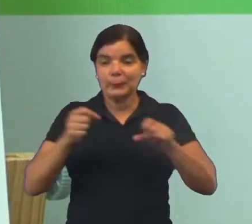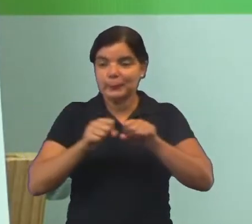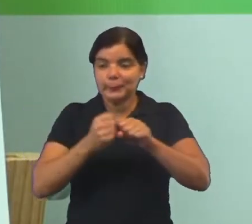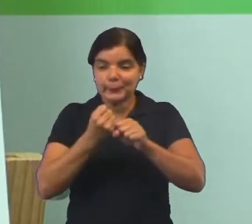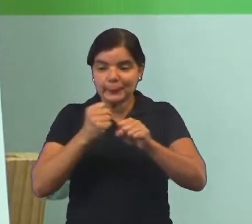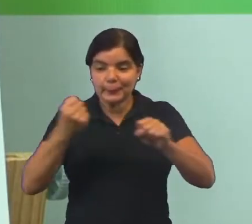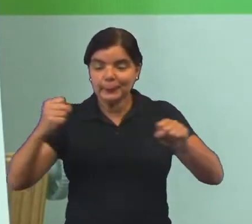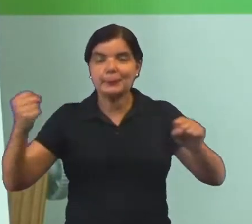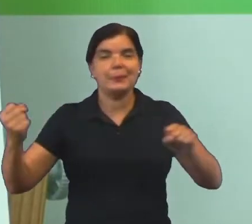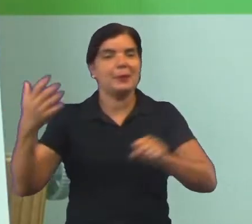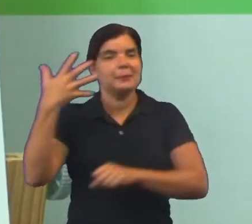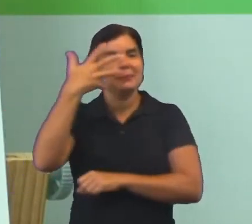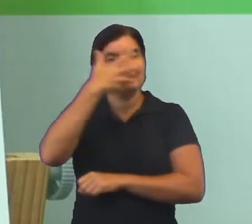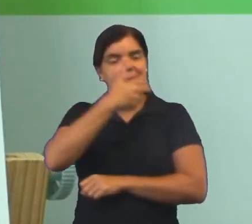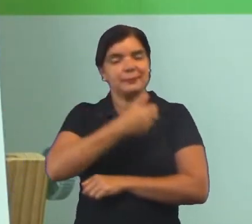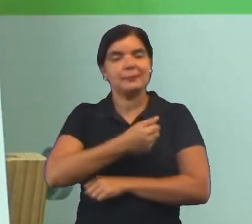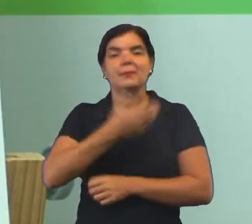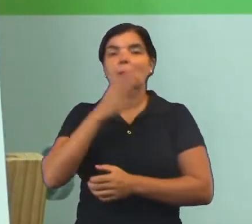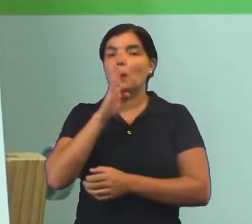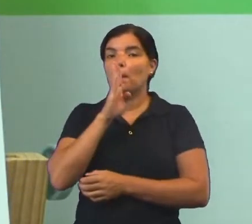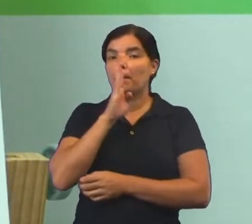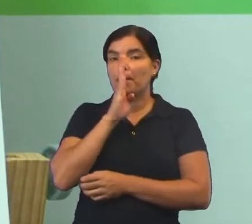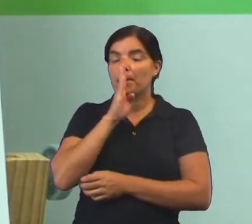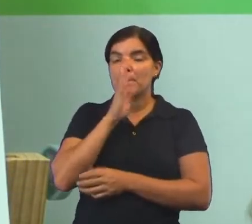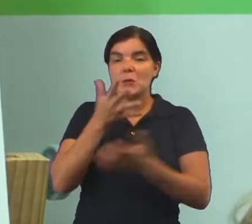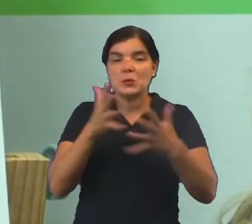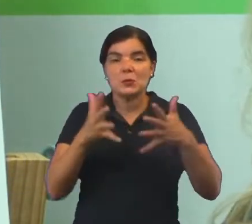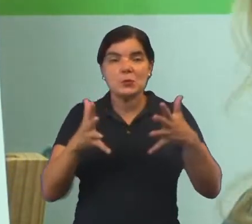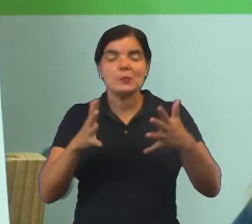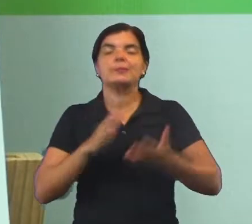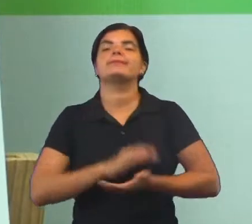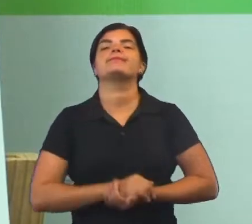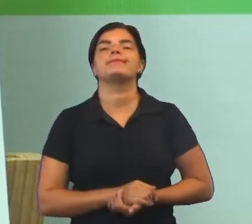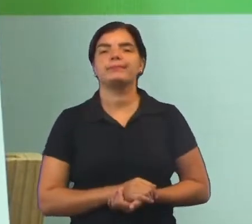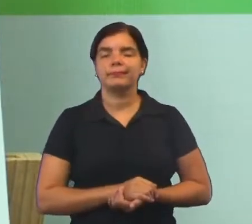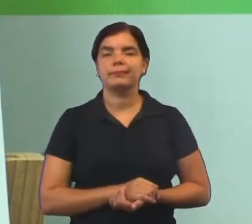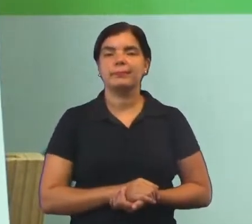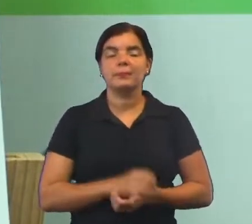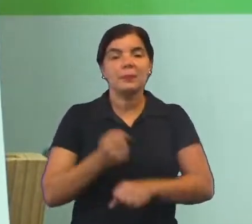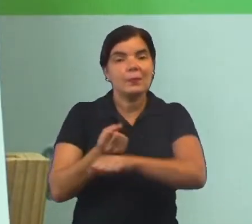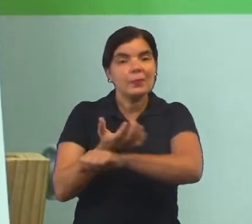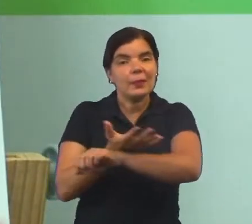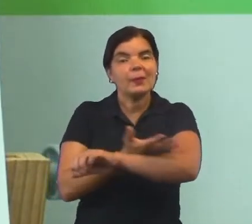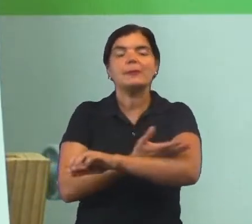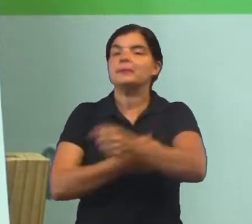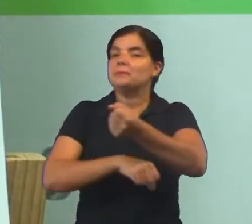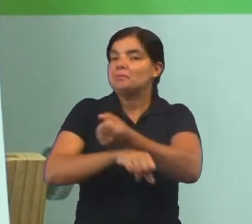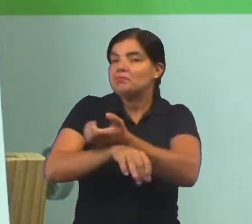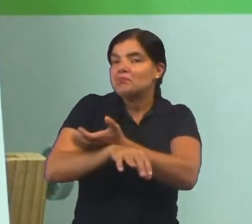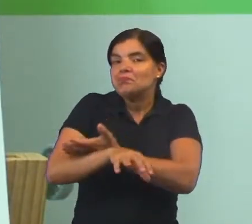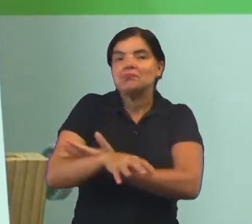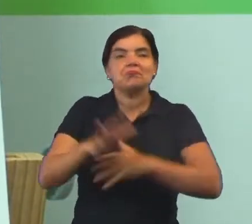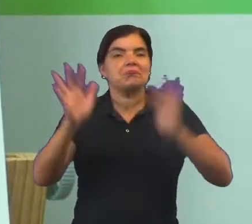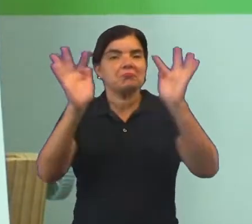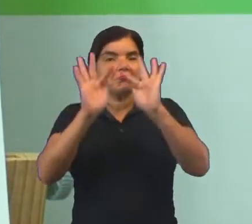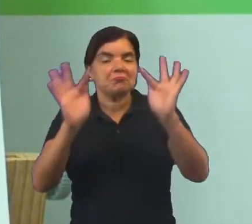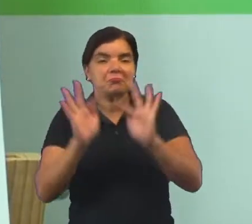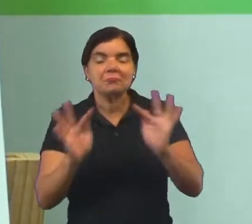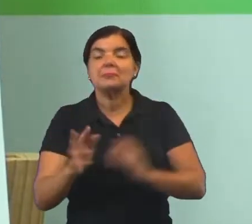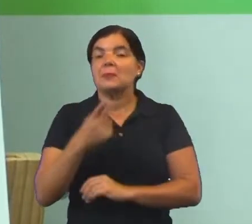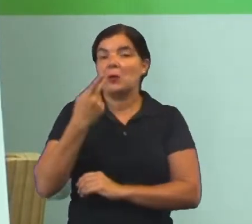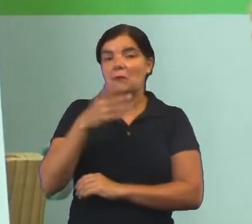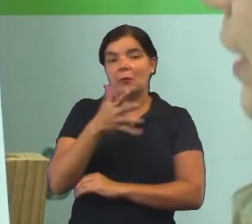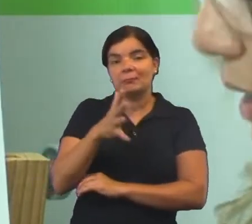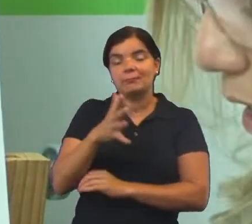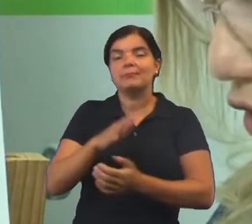mar, a beleza do mar, deixou ele tremendo, deixou ele assim tão feliz que ele começou a gaguejar,